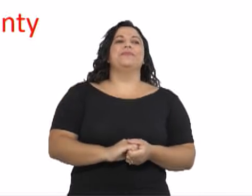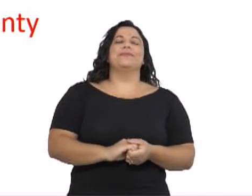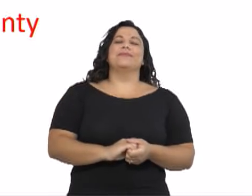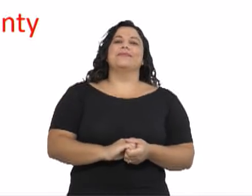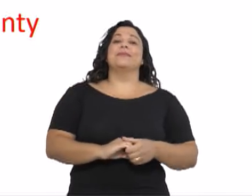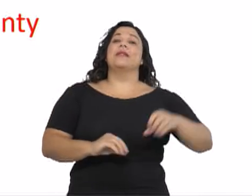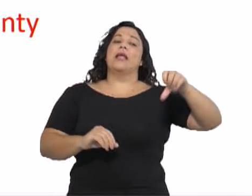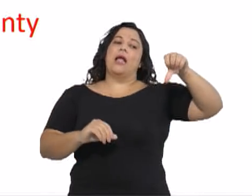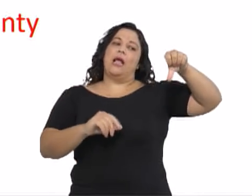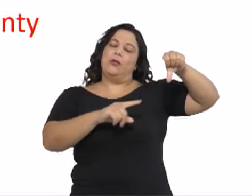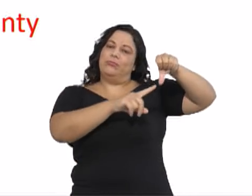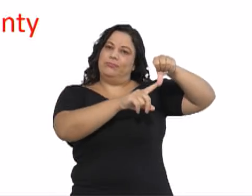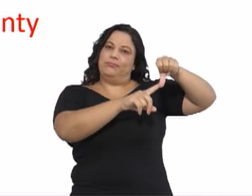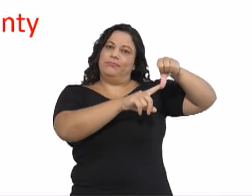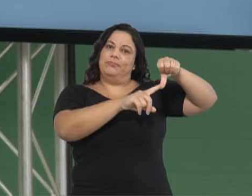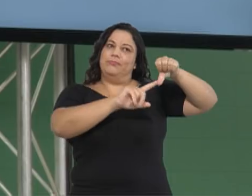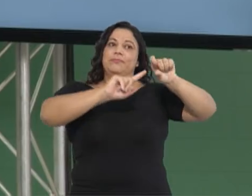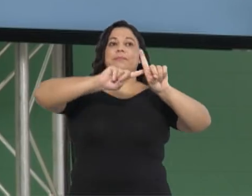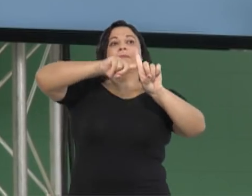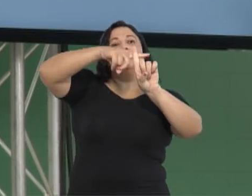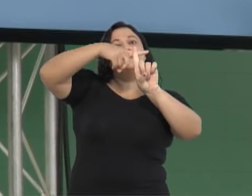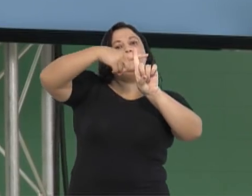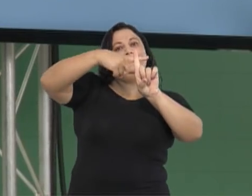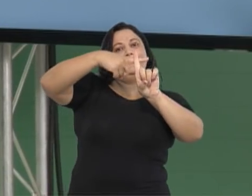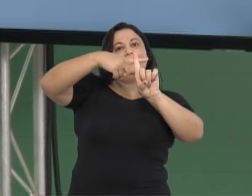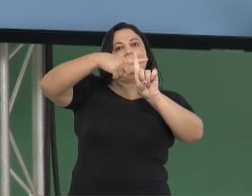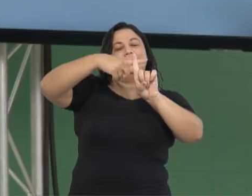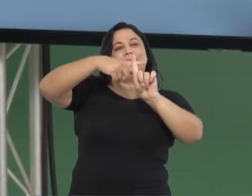9 plus 8,